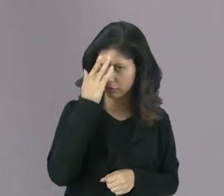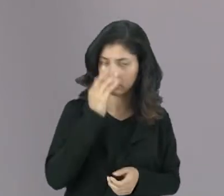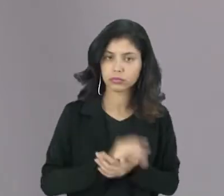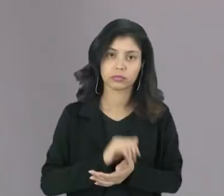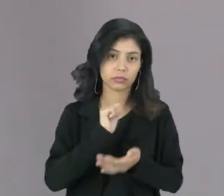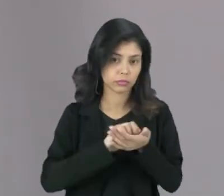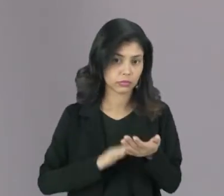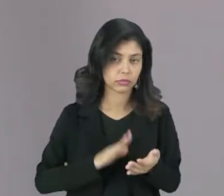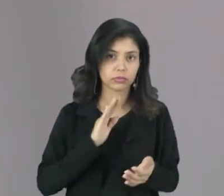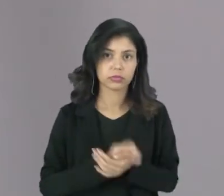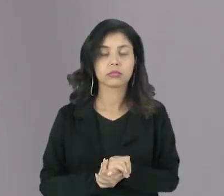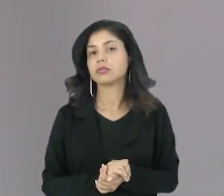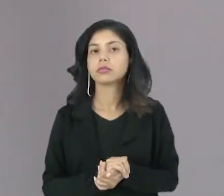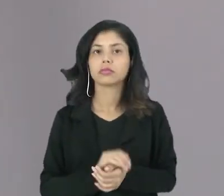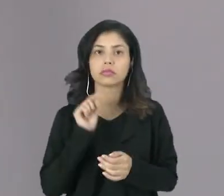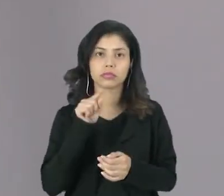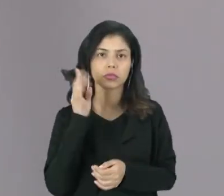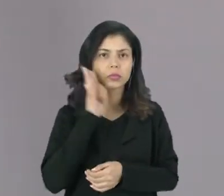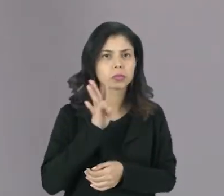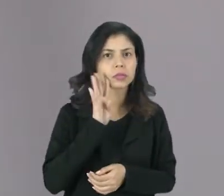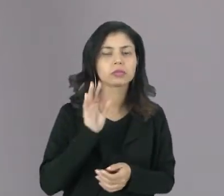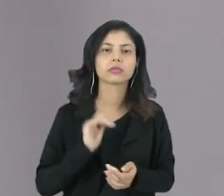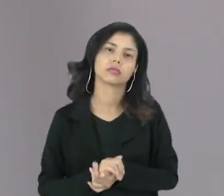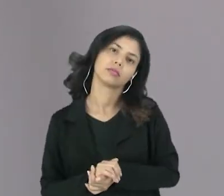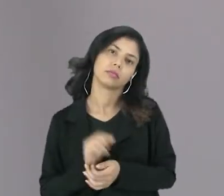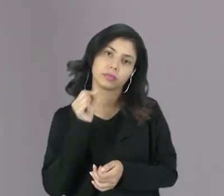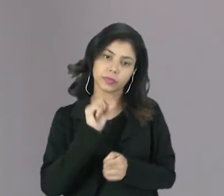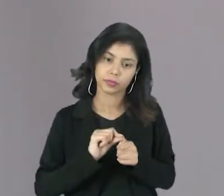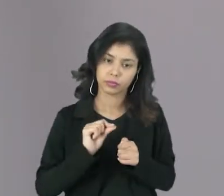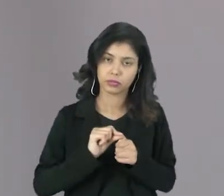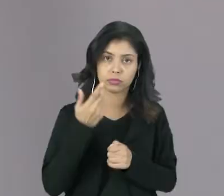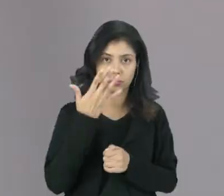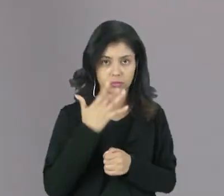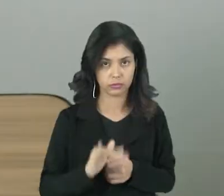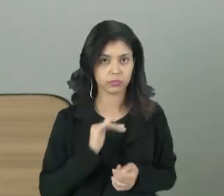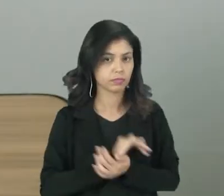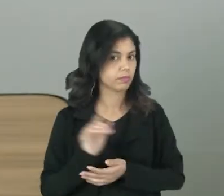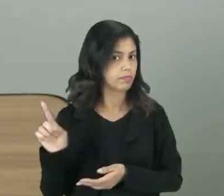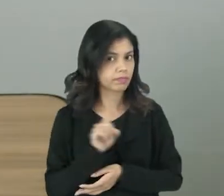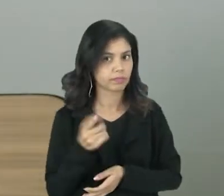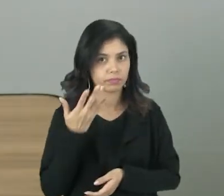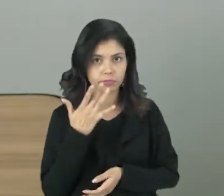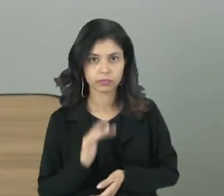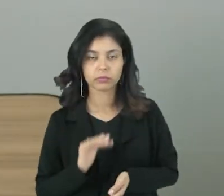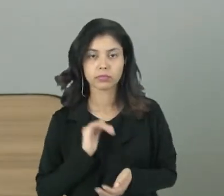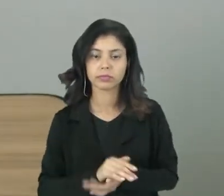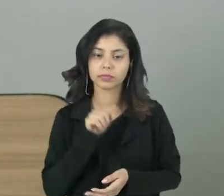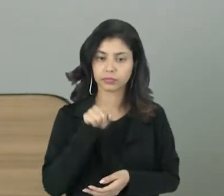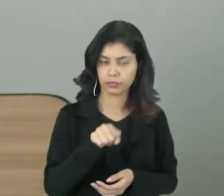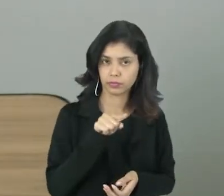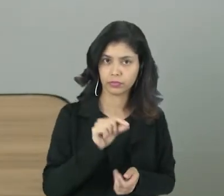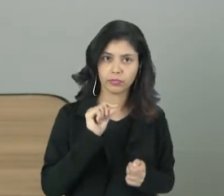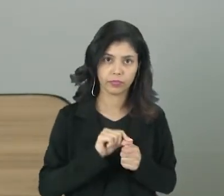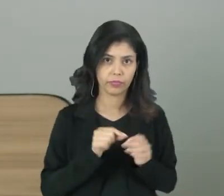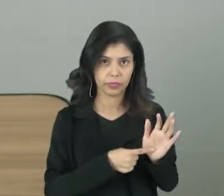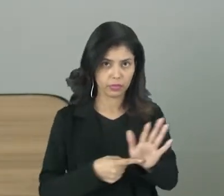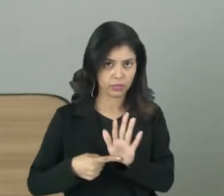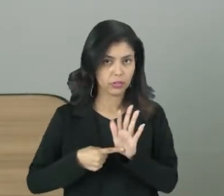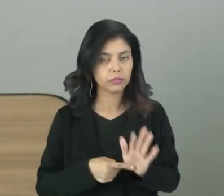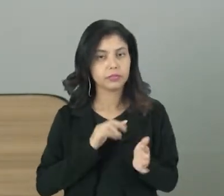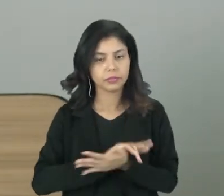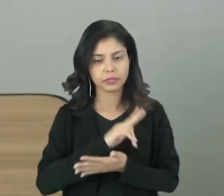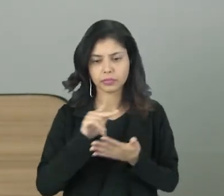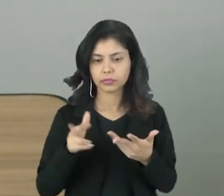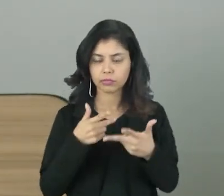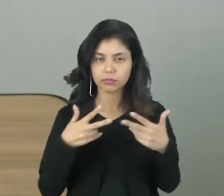acham que esta atividade é uma atividade legal para as crianças fazerem não crianças aqui elas estão expostas